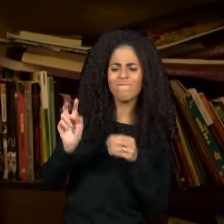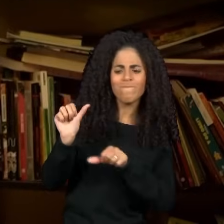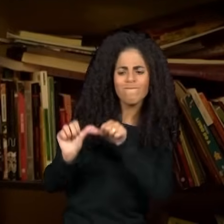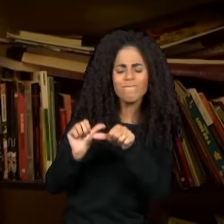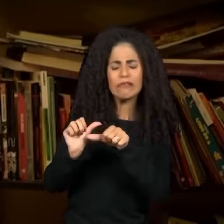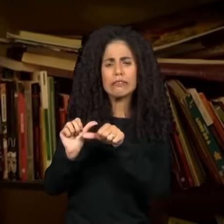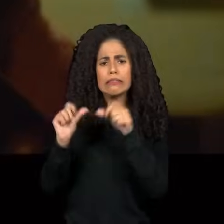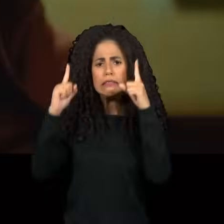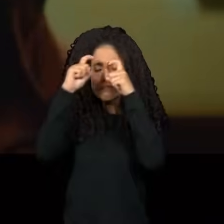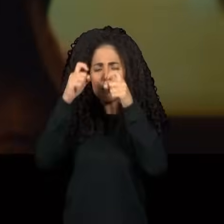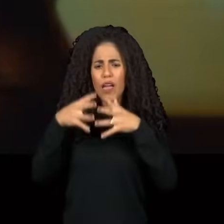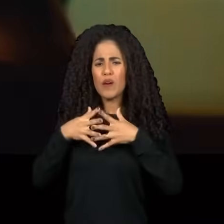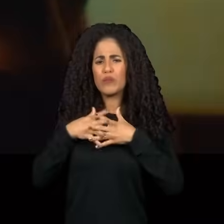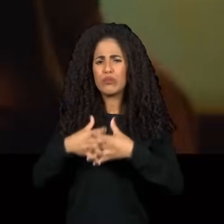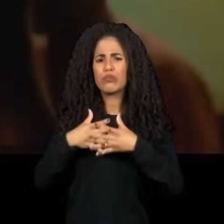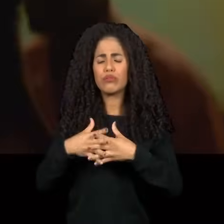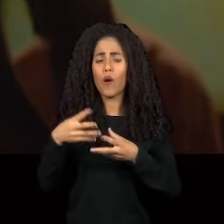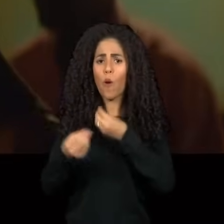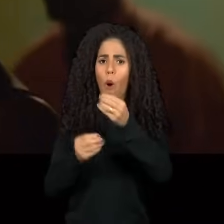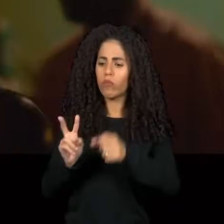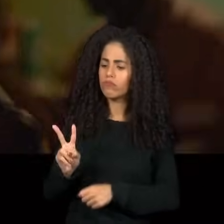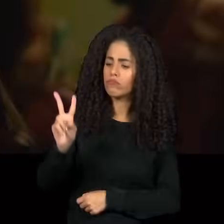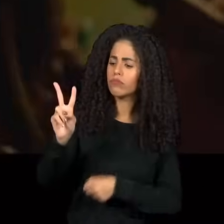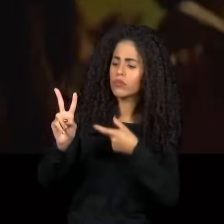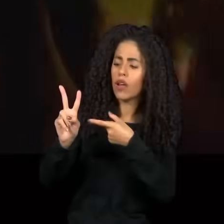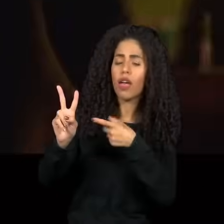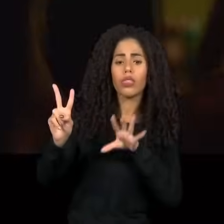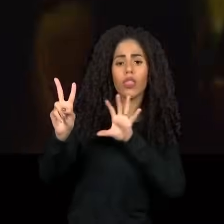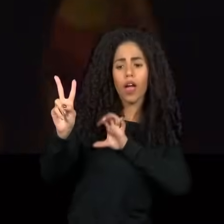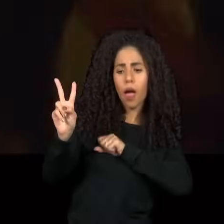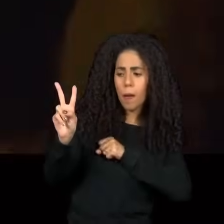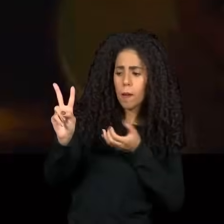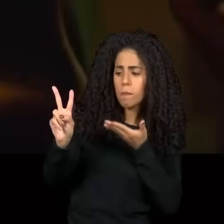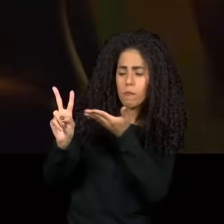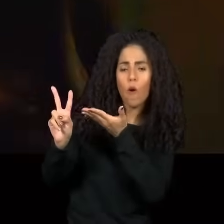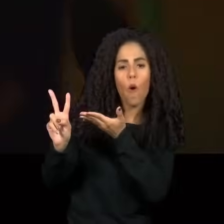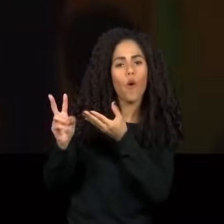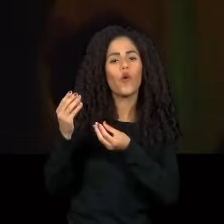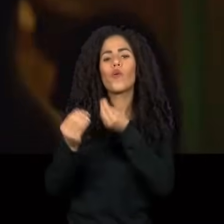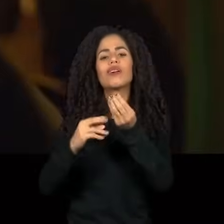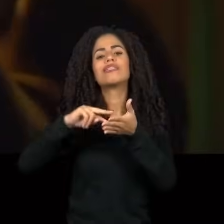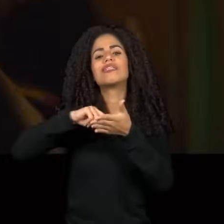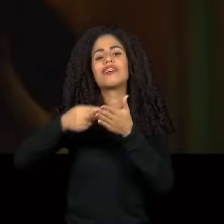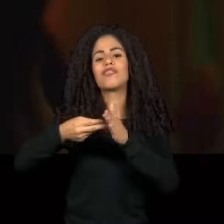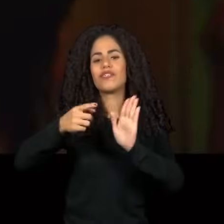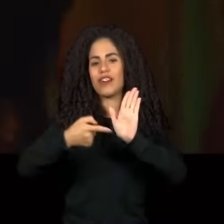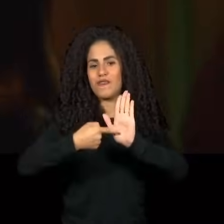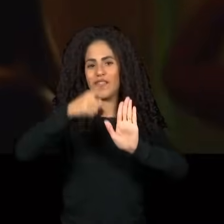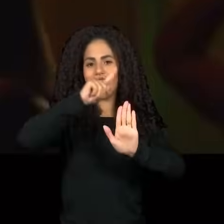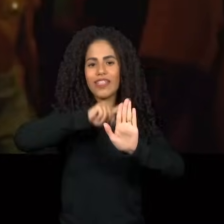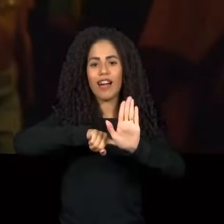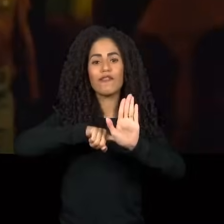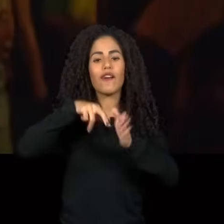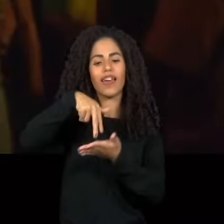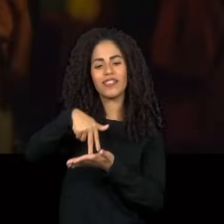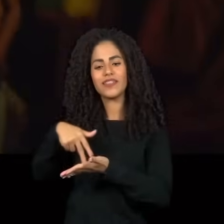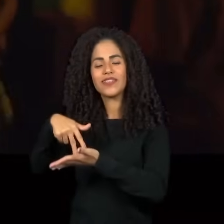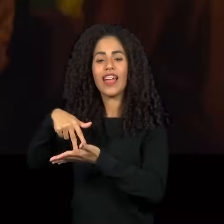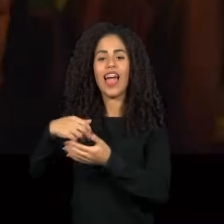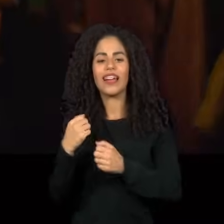mais difícil. O que é uma relação amorosa? É uma coreografia de afetos.